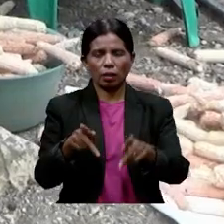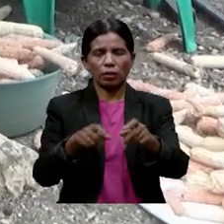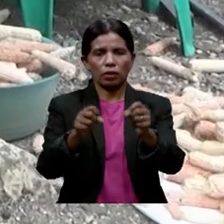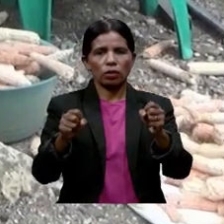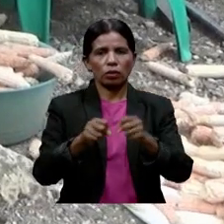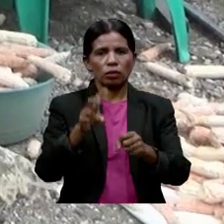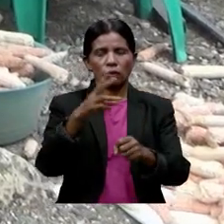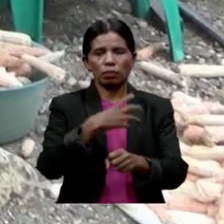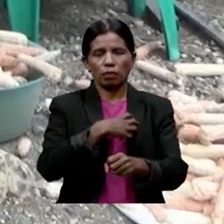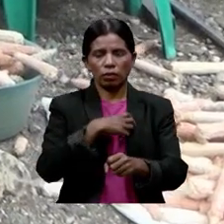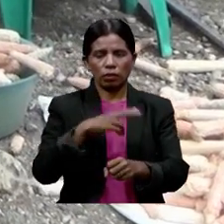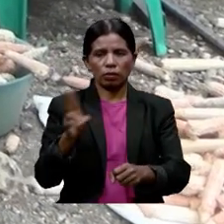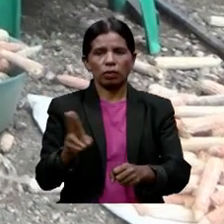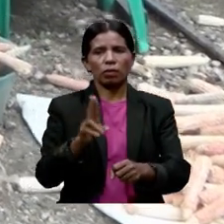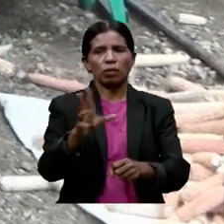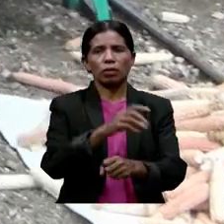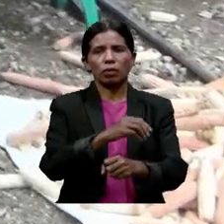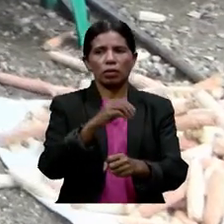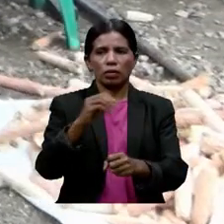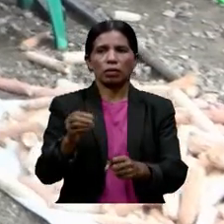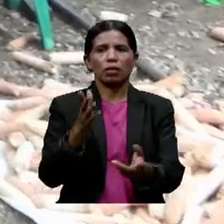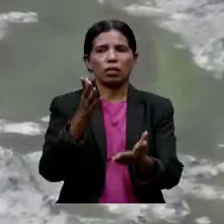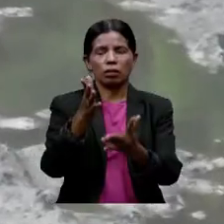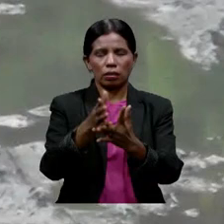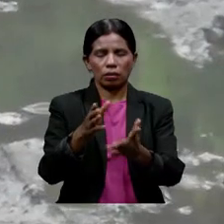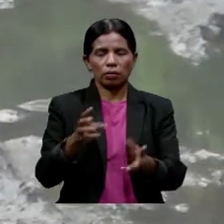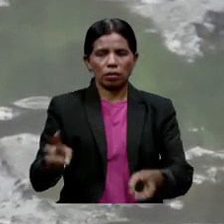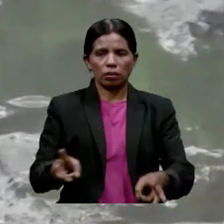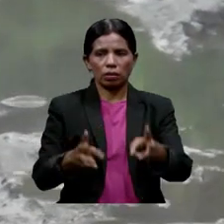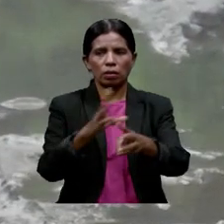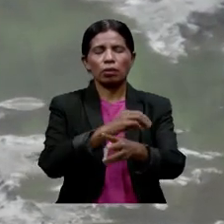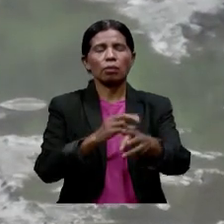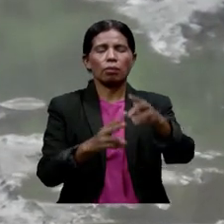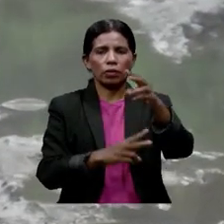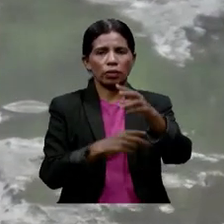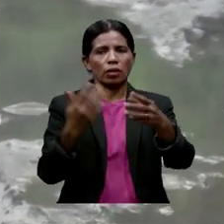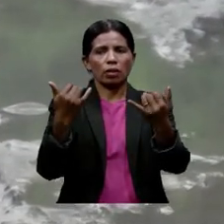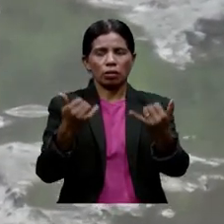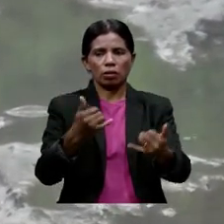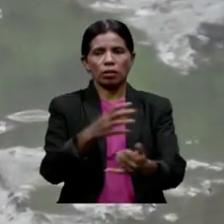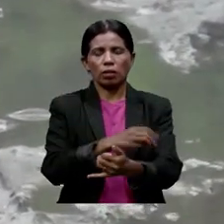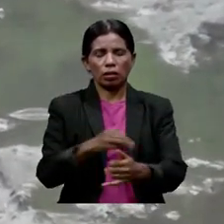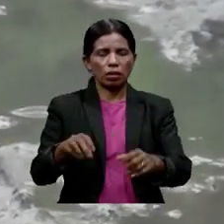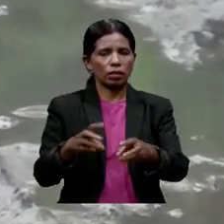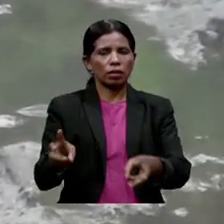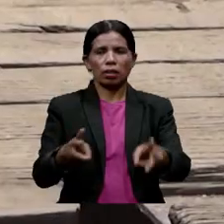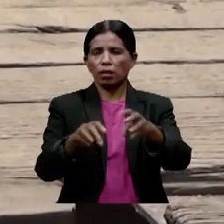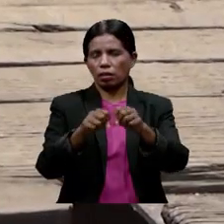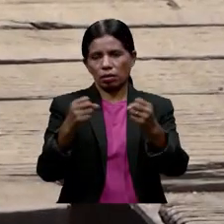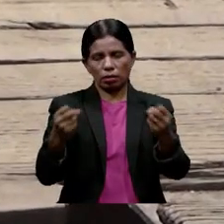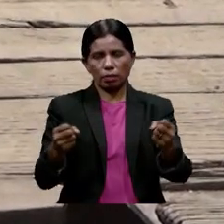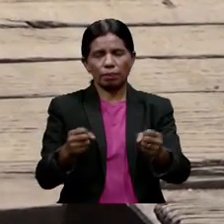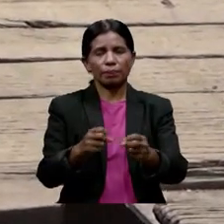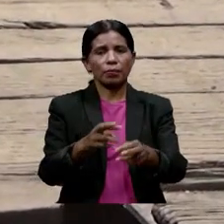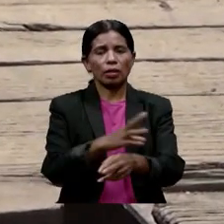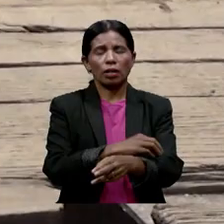no polícia unidade de patrulhamento fronteira Macacê subestrada no ponte, né? Mas bem dá uma condição na diacona. Suco Tapo